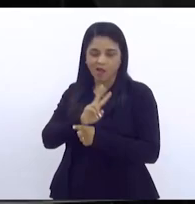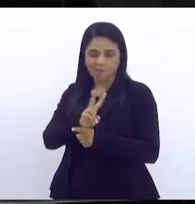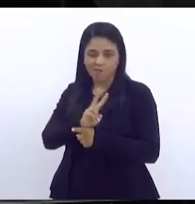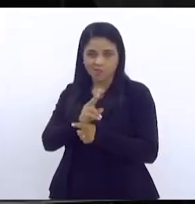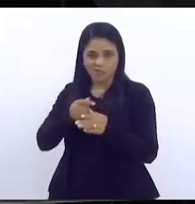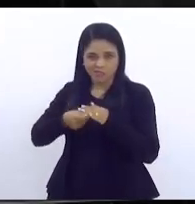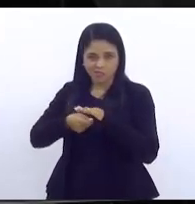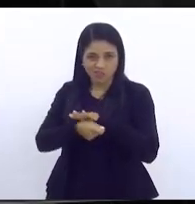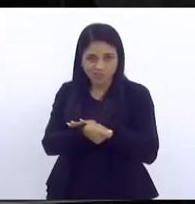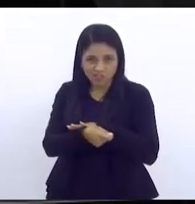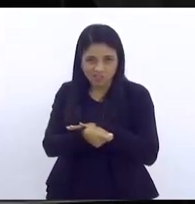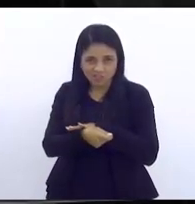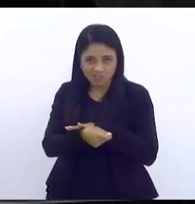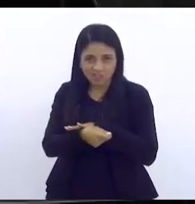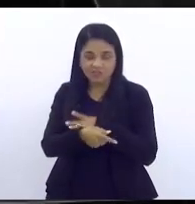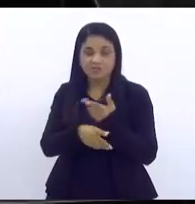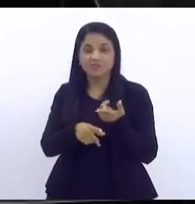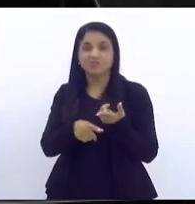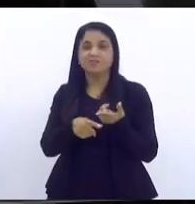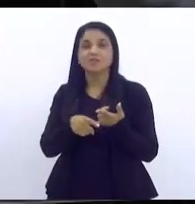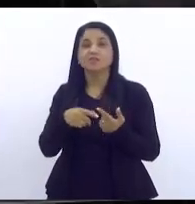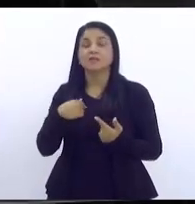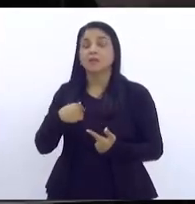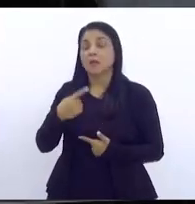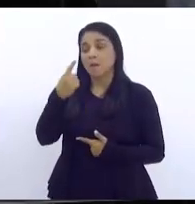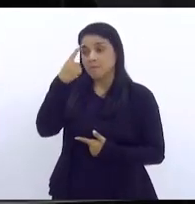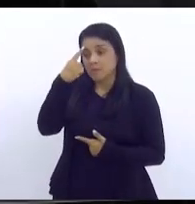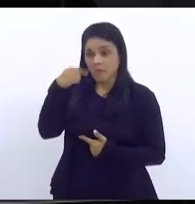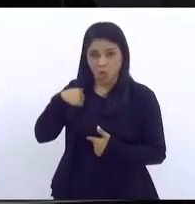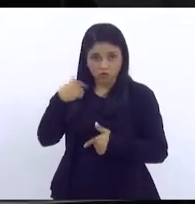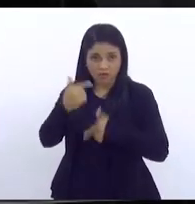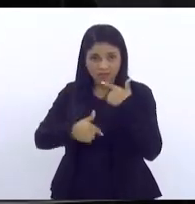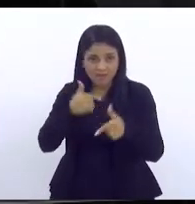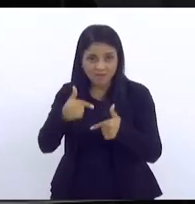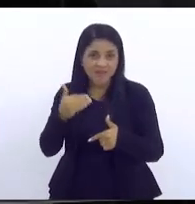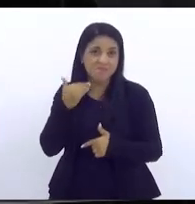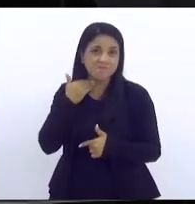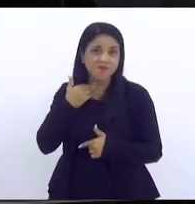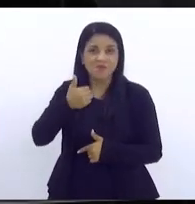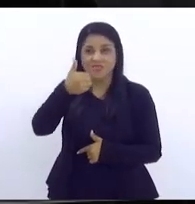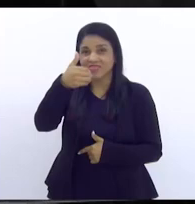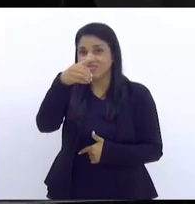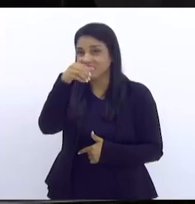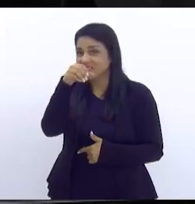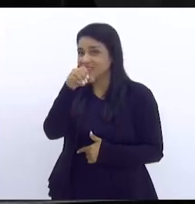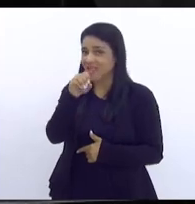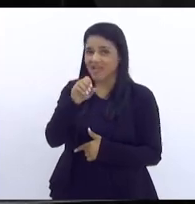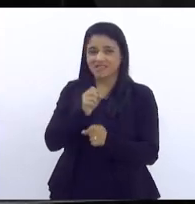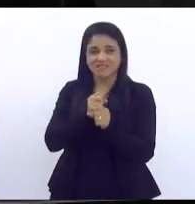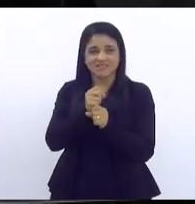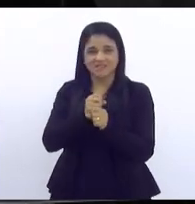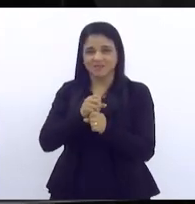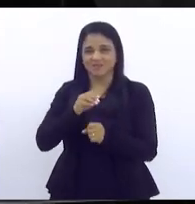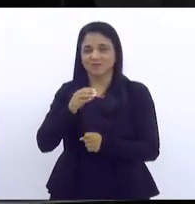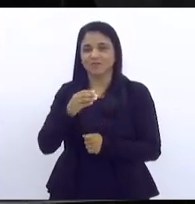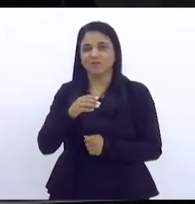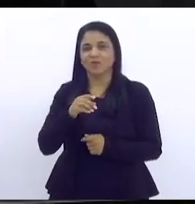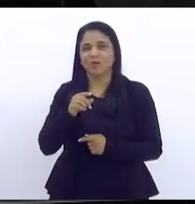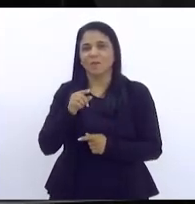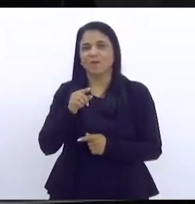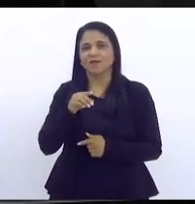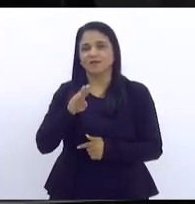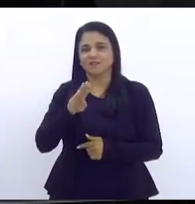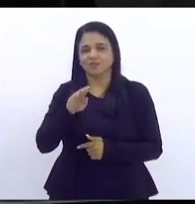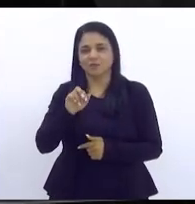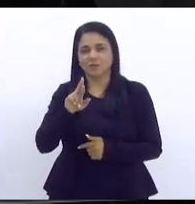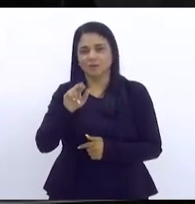Banco privado ele vê primeiro eu trabalhei em banco trabalhei 10 anos no Banco Bradesco pra gente autorizar um